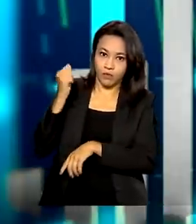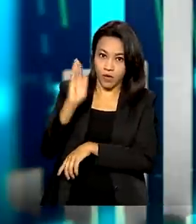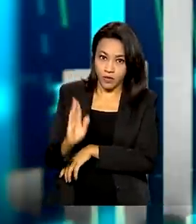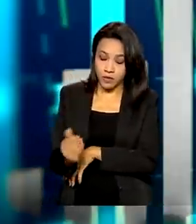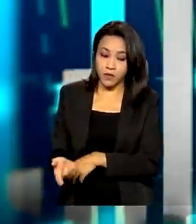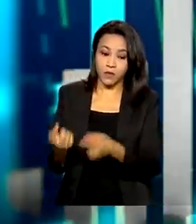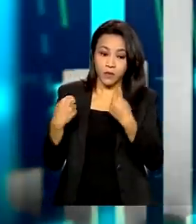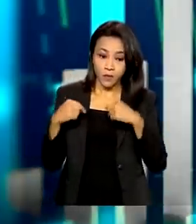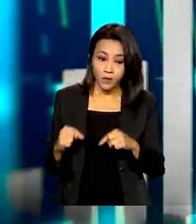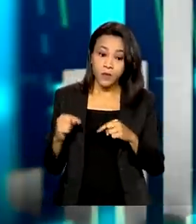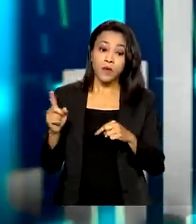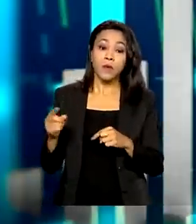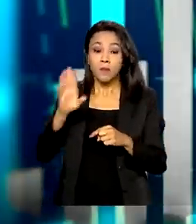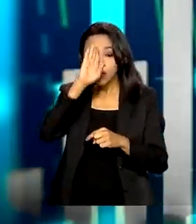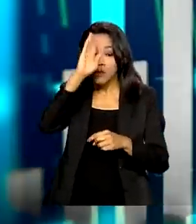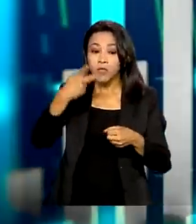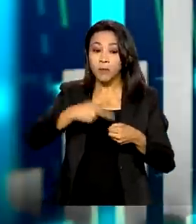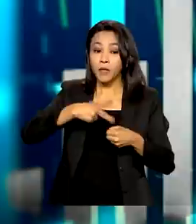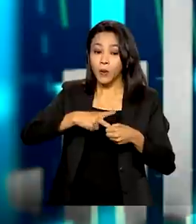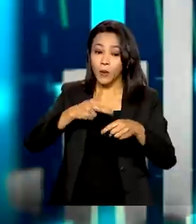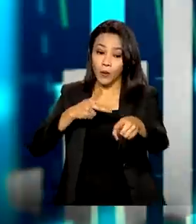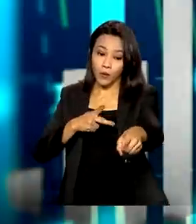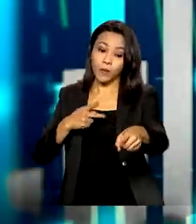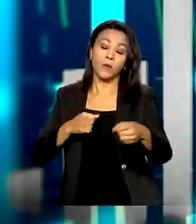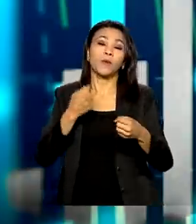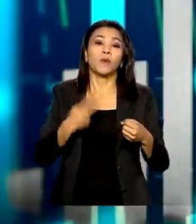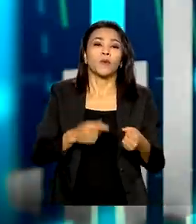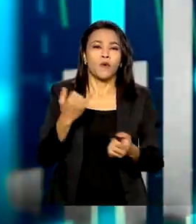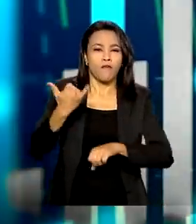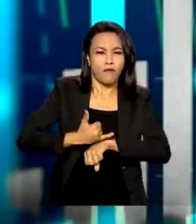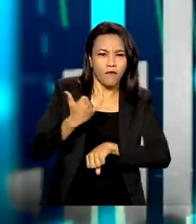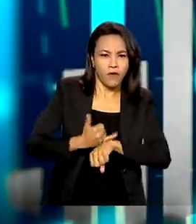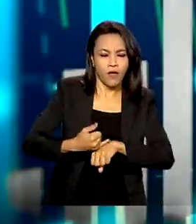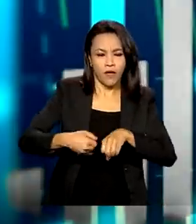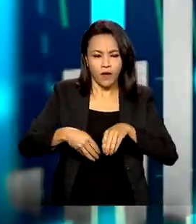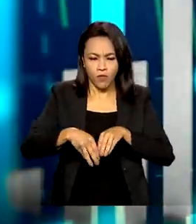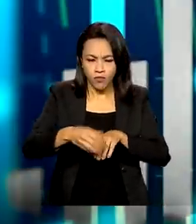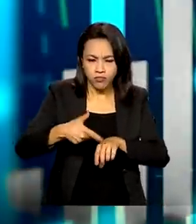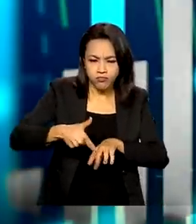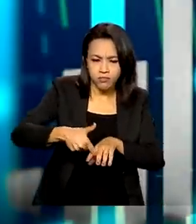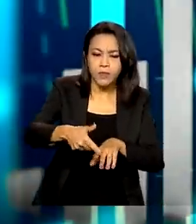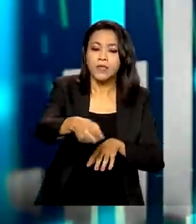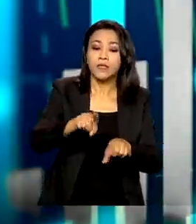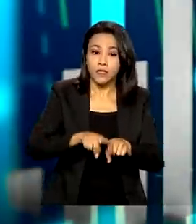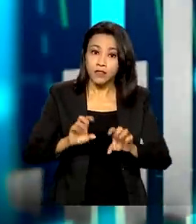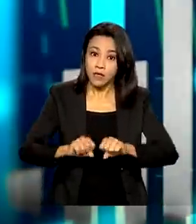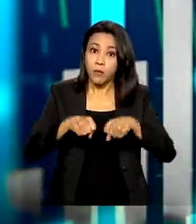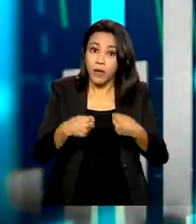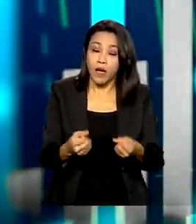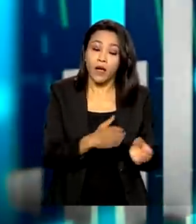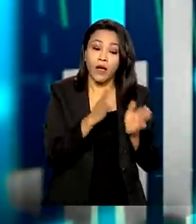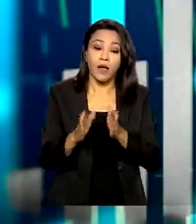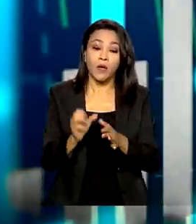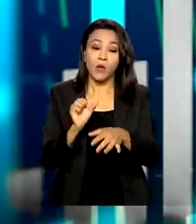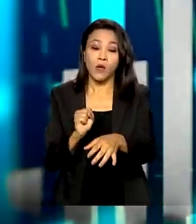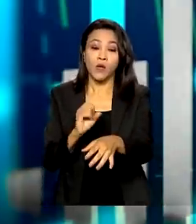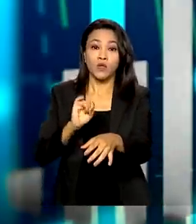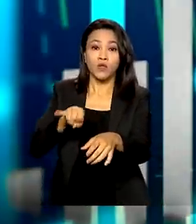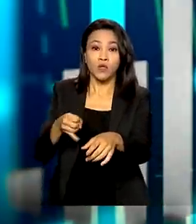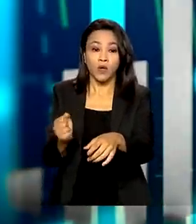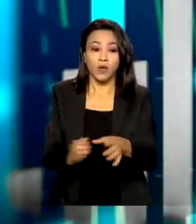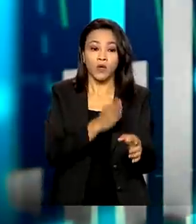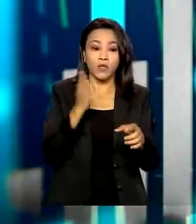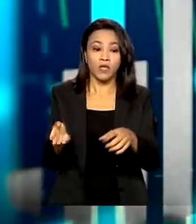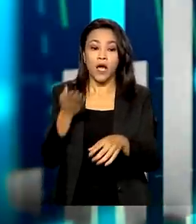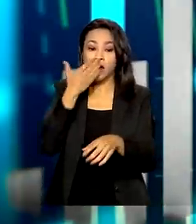Destaques foram petróleo, o Brasil já é um grande exportador, minério de ferro, cujos preços se recuperaram um pouco, soja, açúcares e